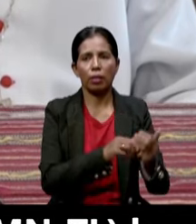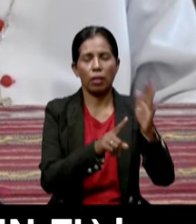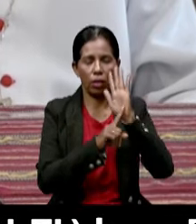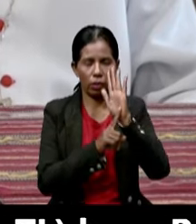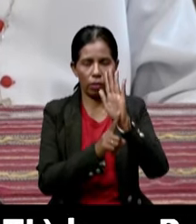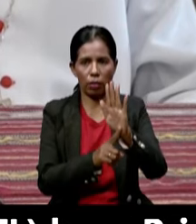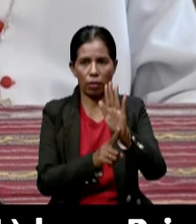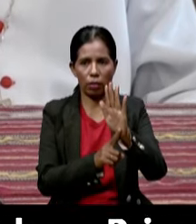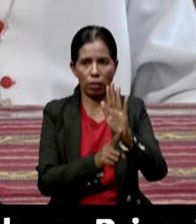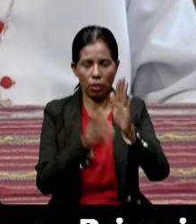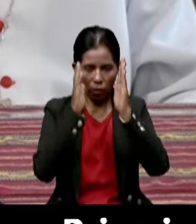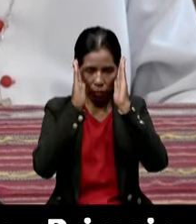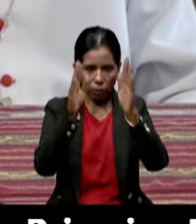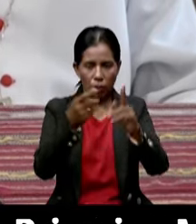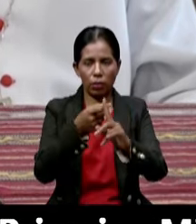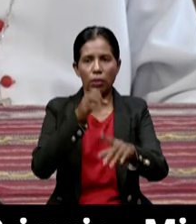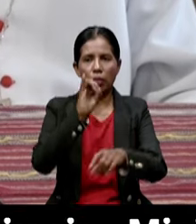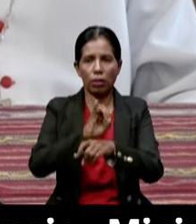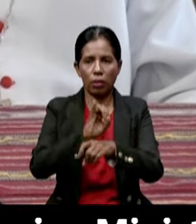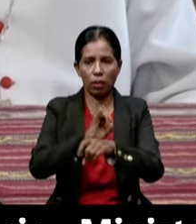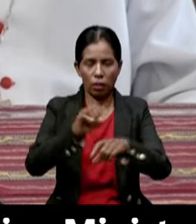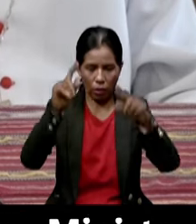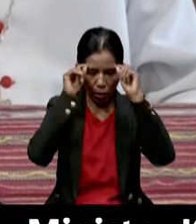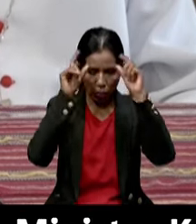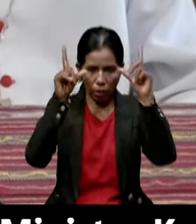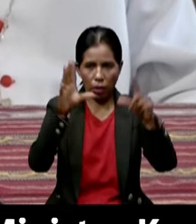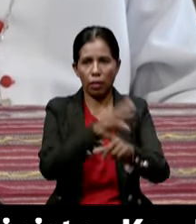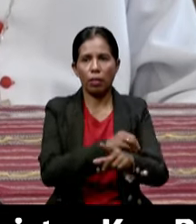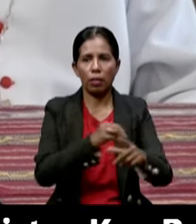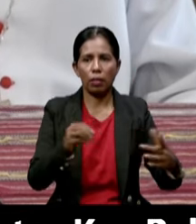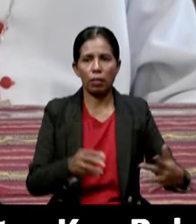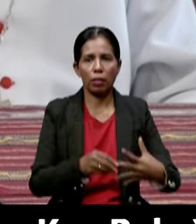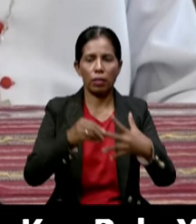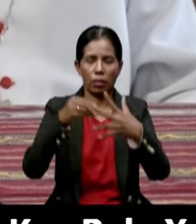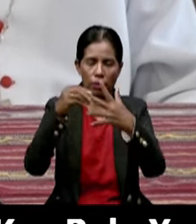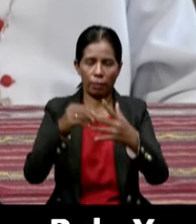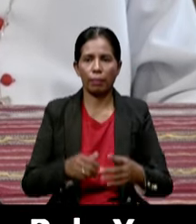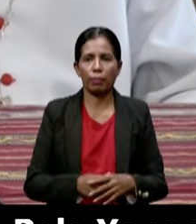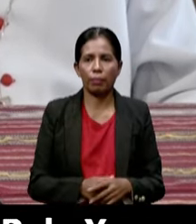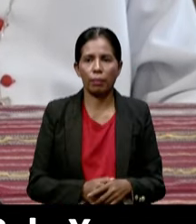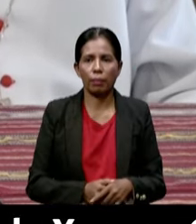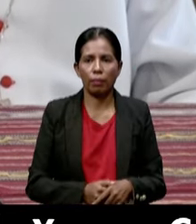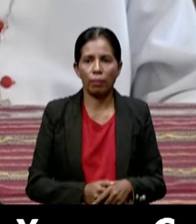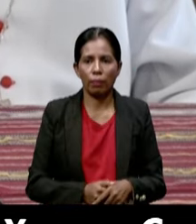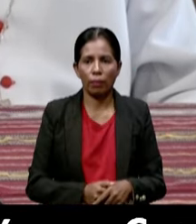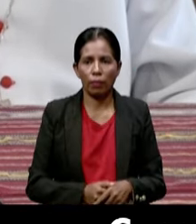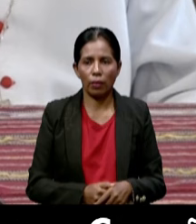também da atenção da Igreja Timorense, também para as pessoas mais fragilizadas. E